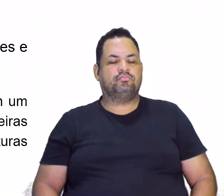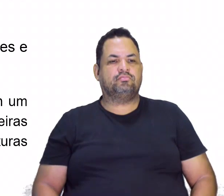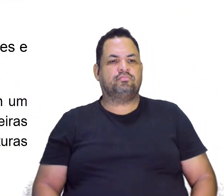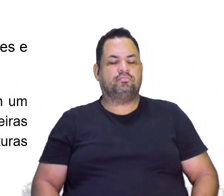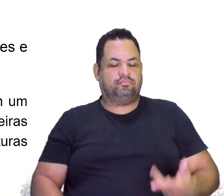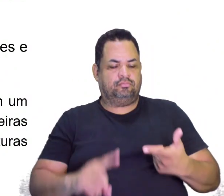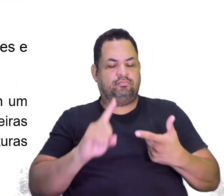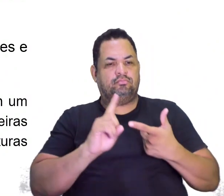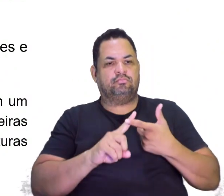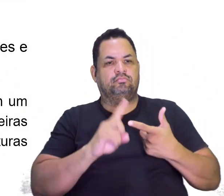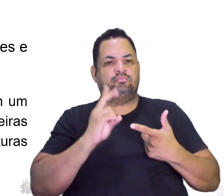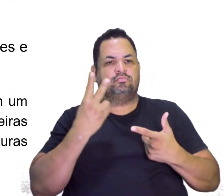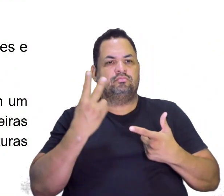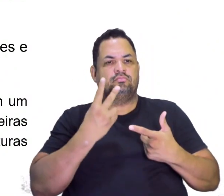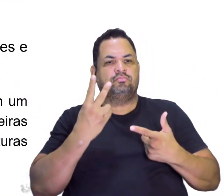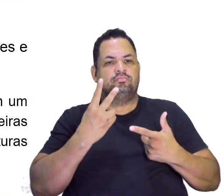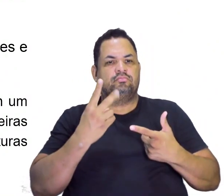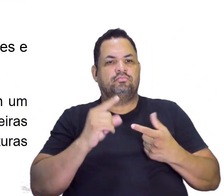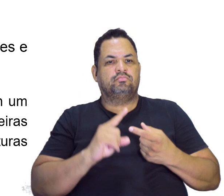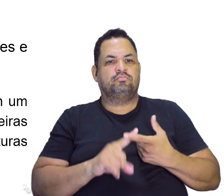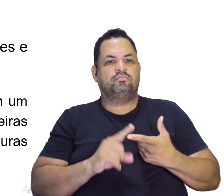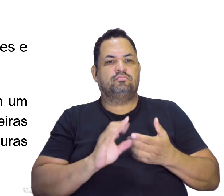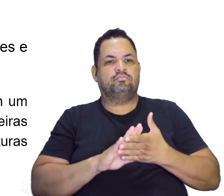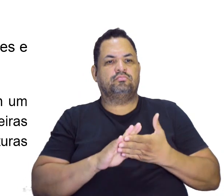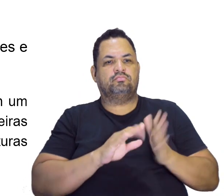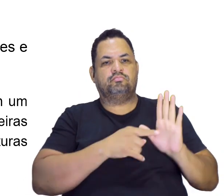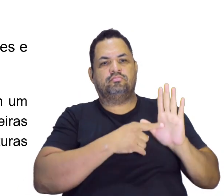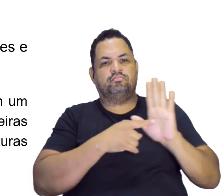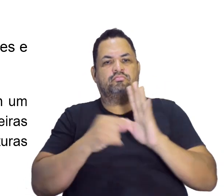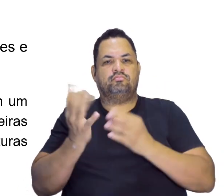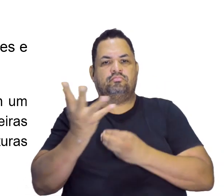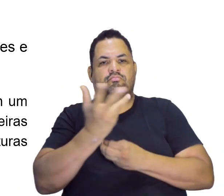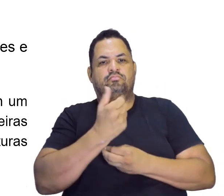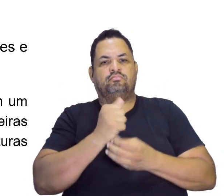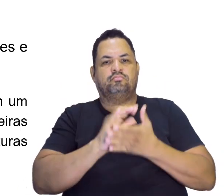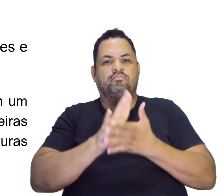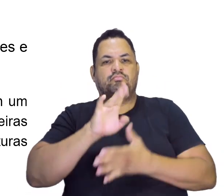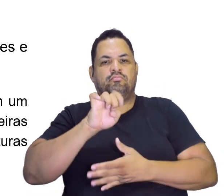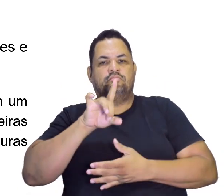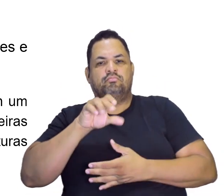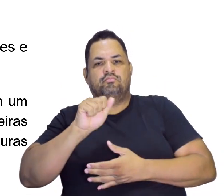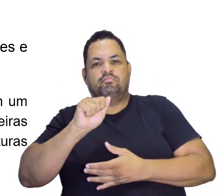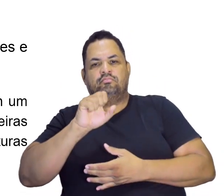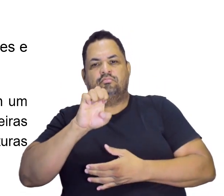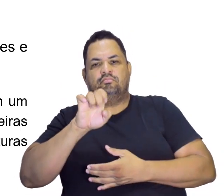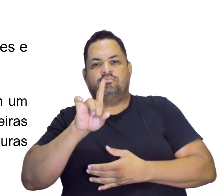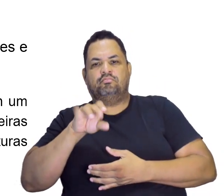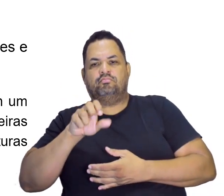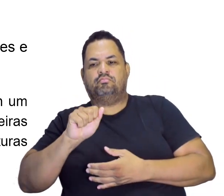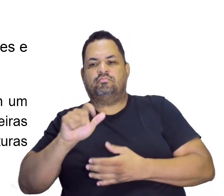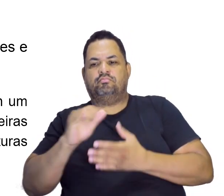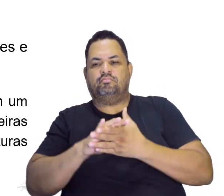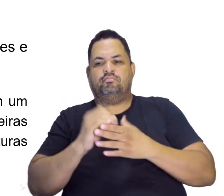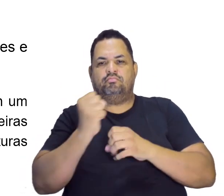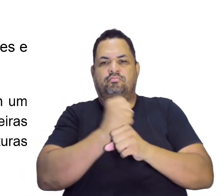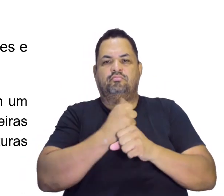né? O segundo fala o seguinte: a exposição do artista plástico Lazar Segal,